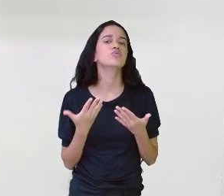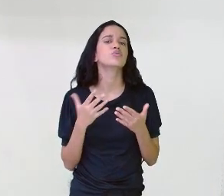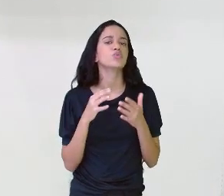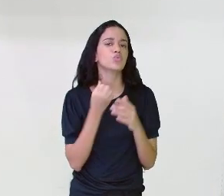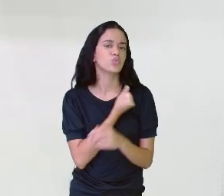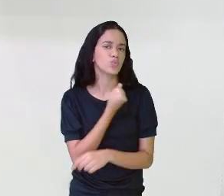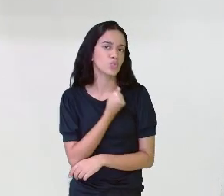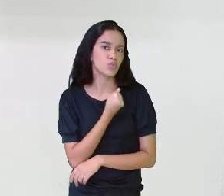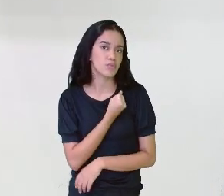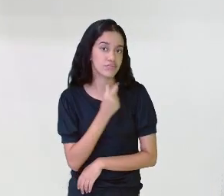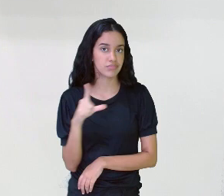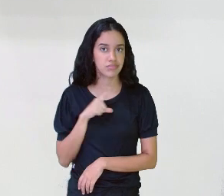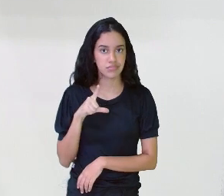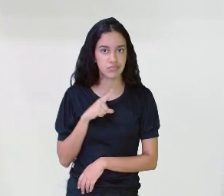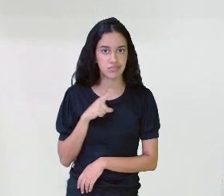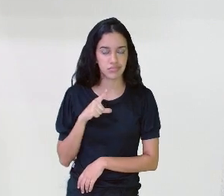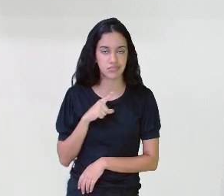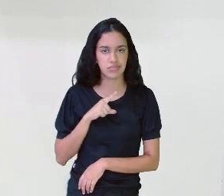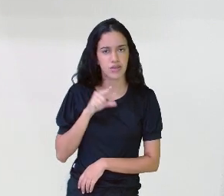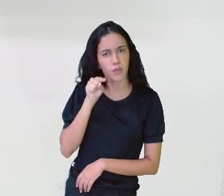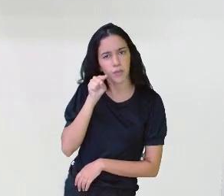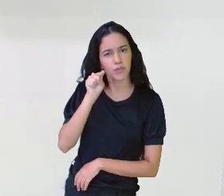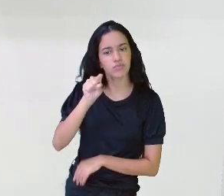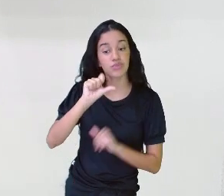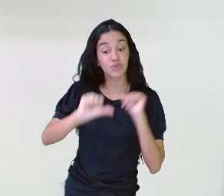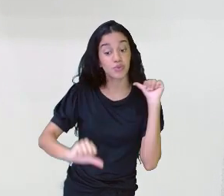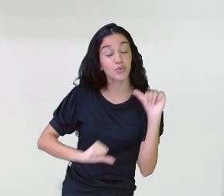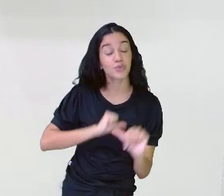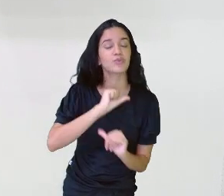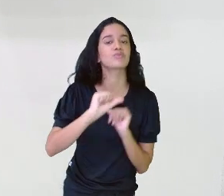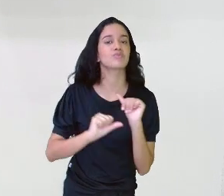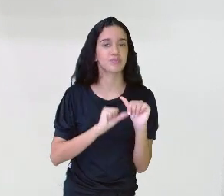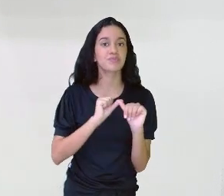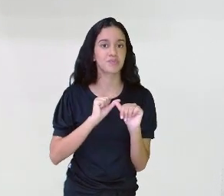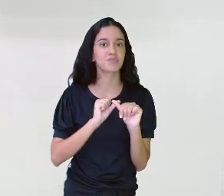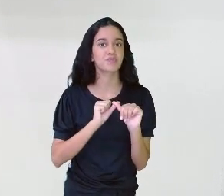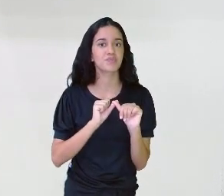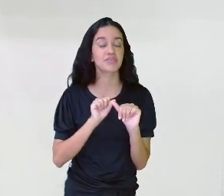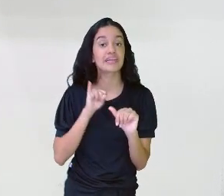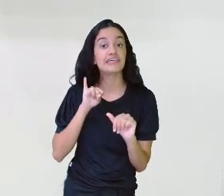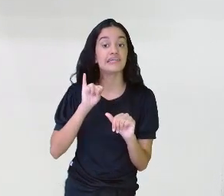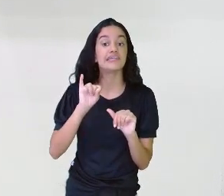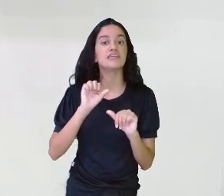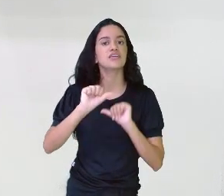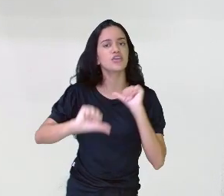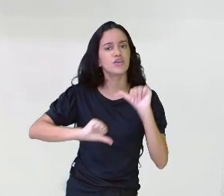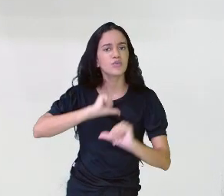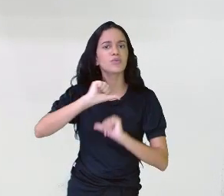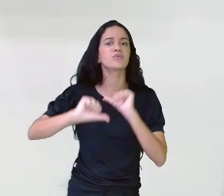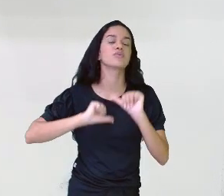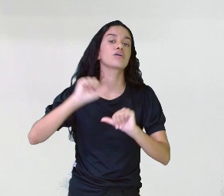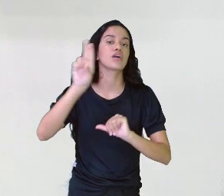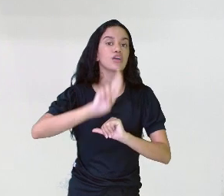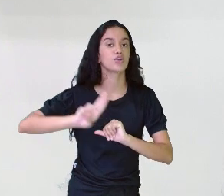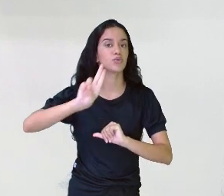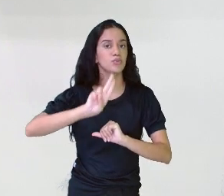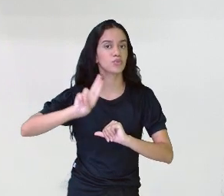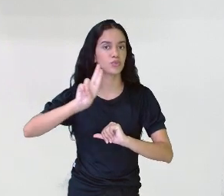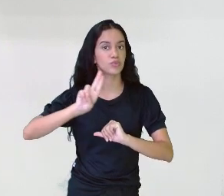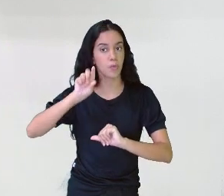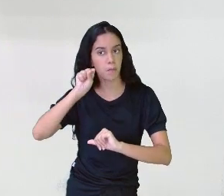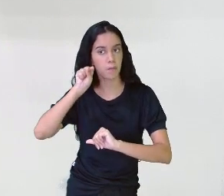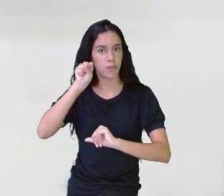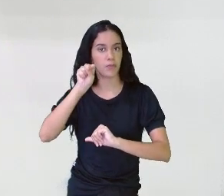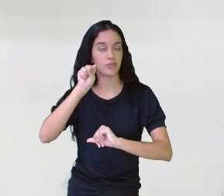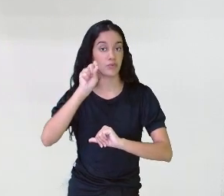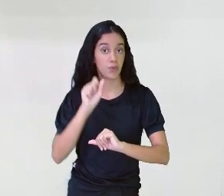número tiver aquele pontinho, é porque eu estou trocando de classe. Se eu troco de classe, eu uso o